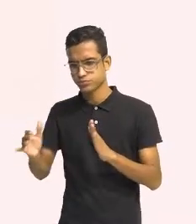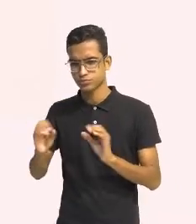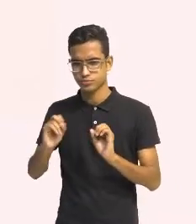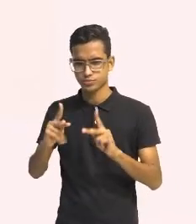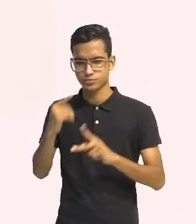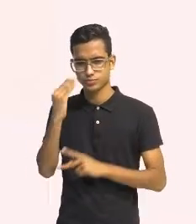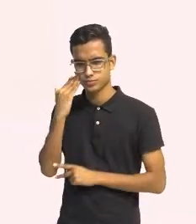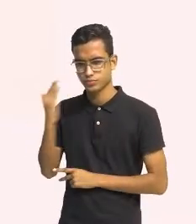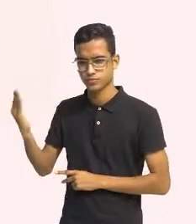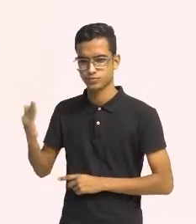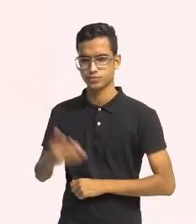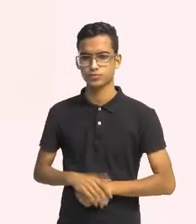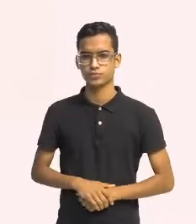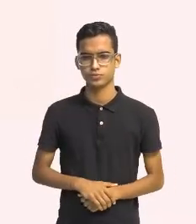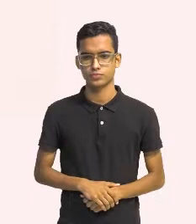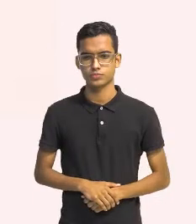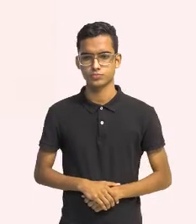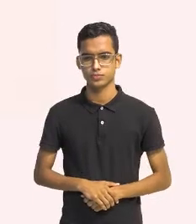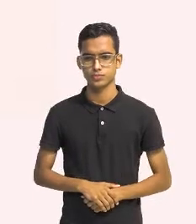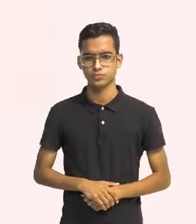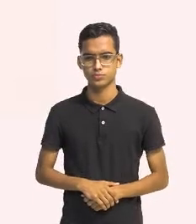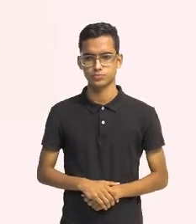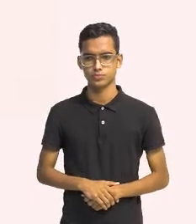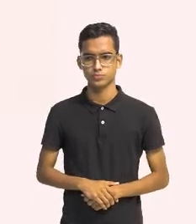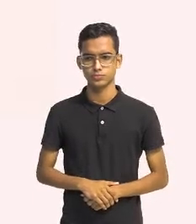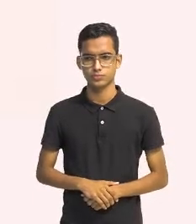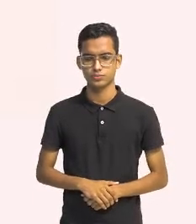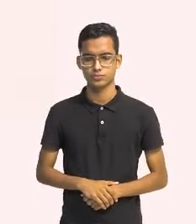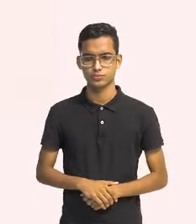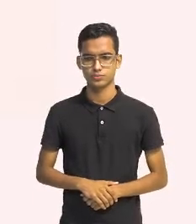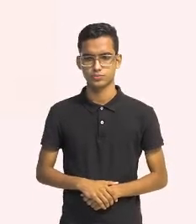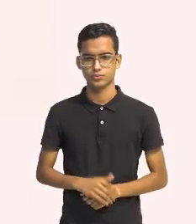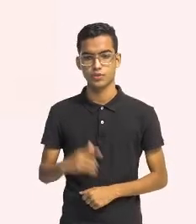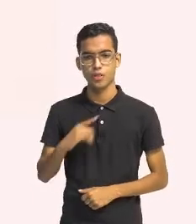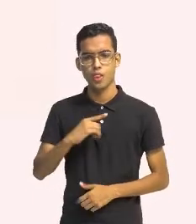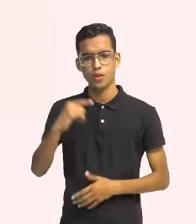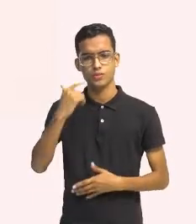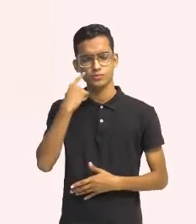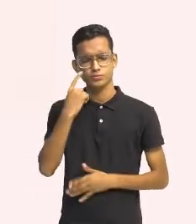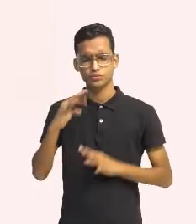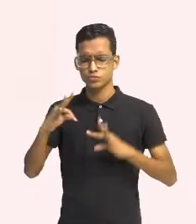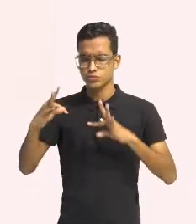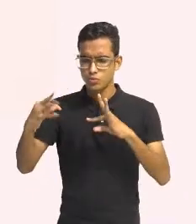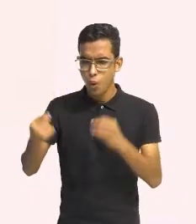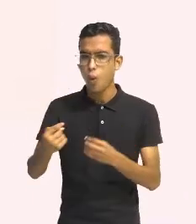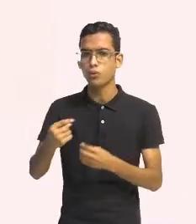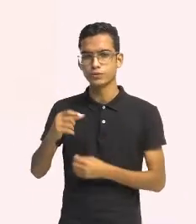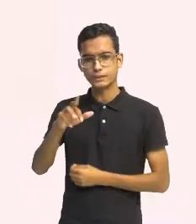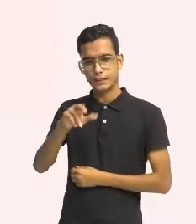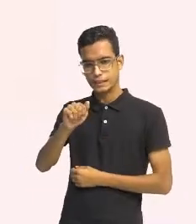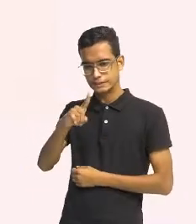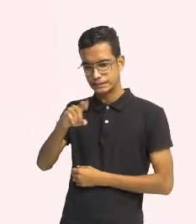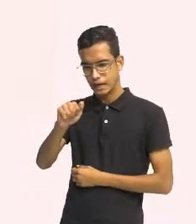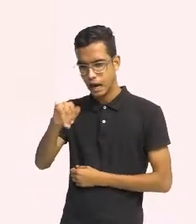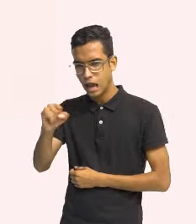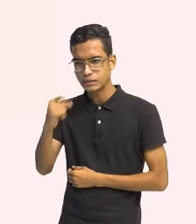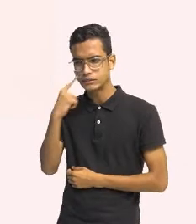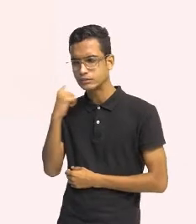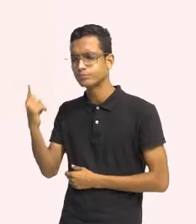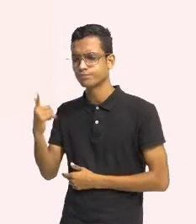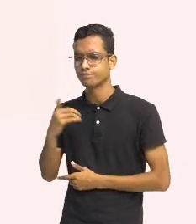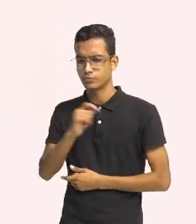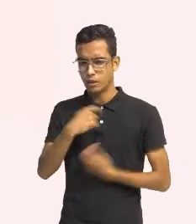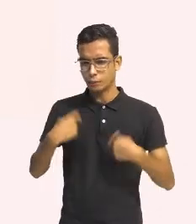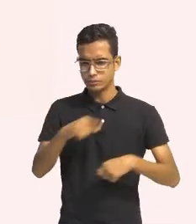naftil, perdão, alfa-naftil e beta-naftil, tá? Então, a gente tem todos esses radicais, tá bom, gente? Depois dá uma pesquisada, dá